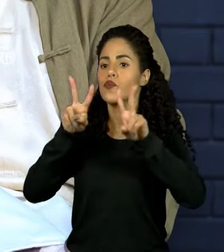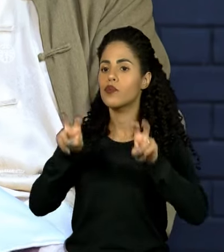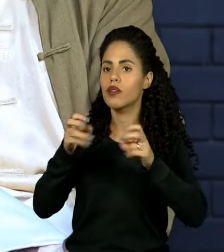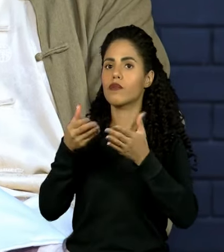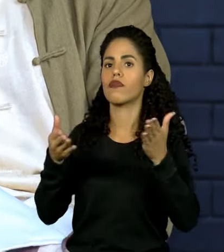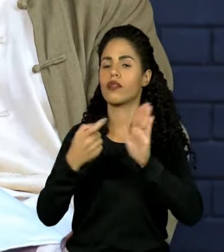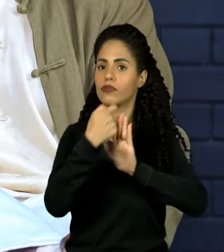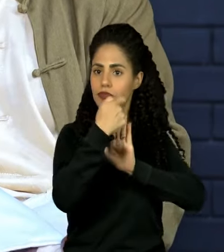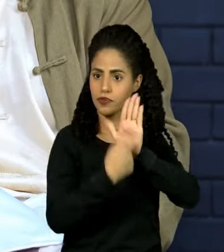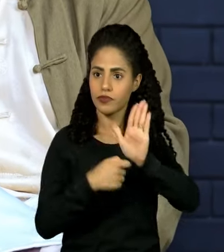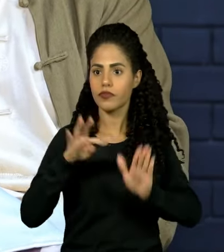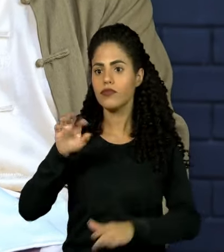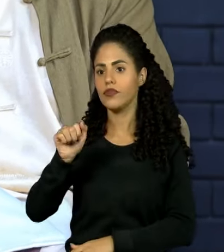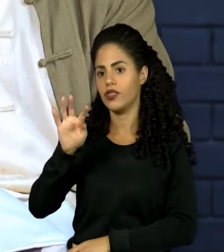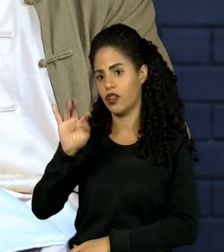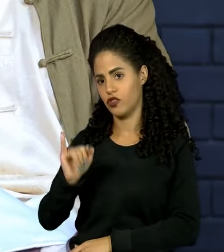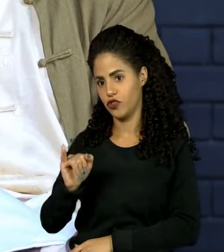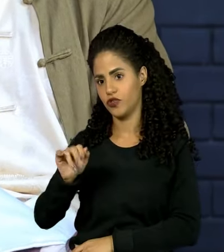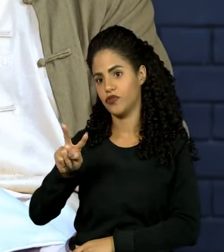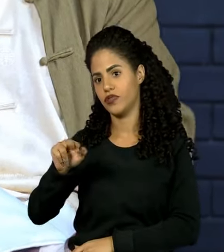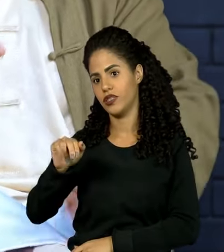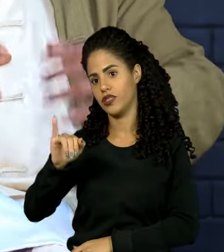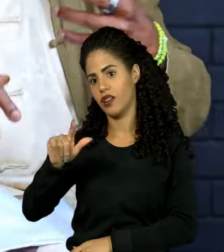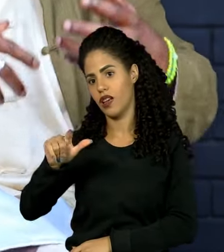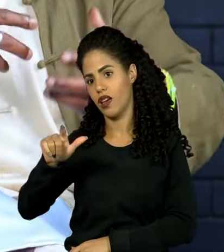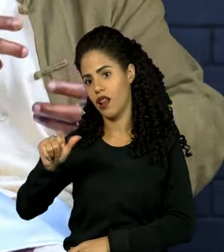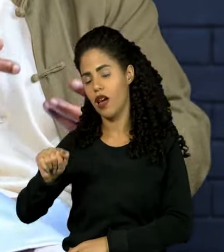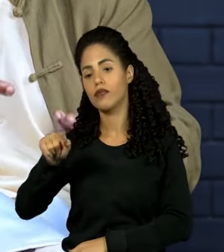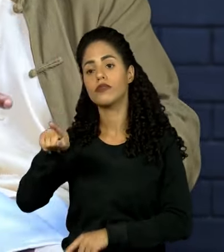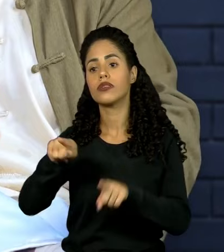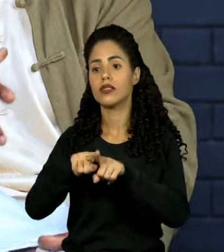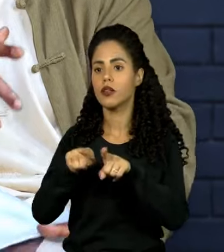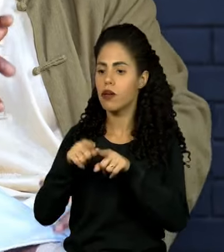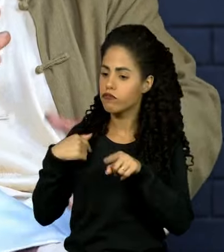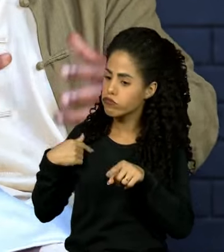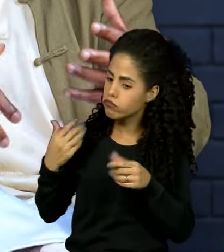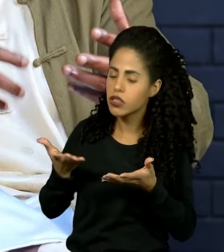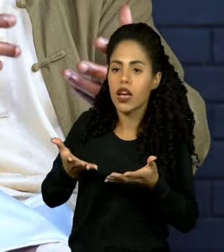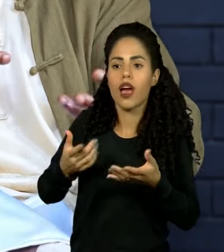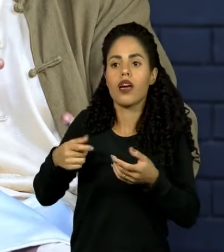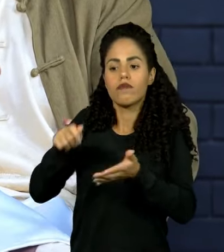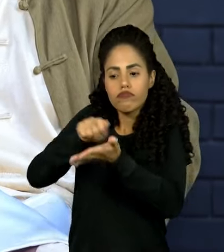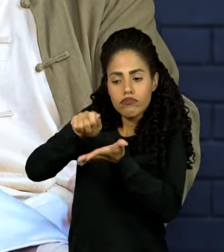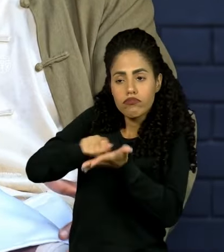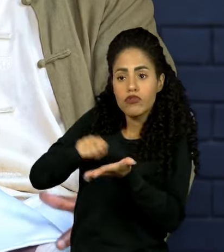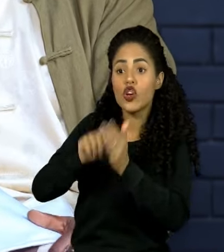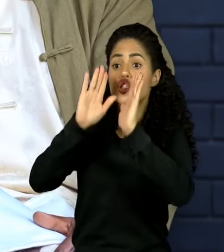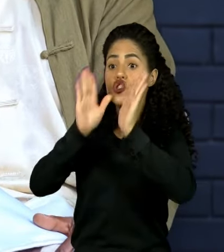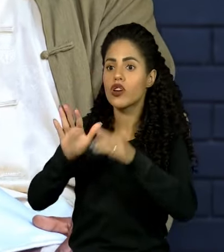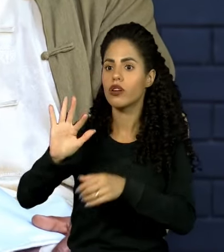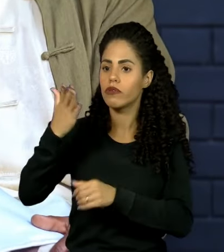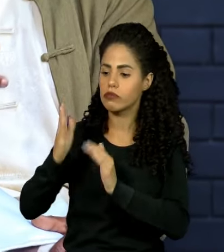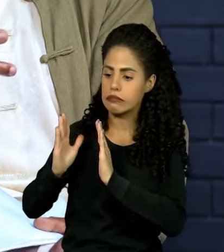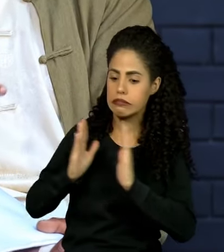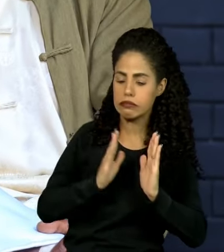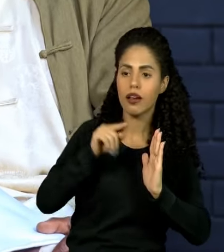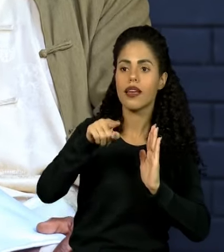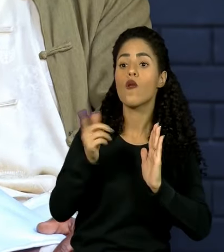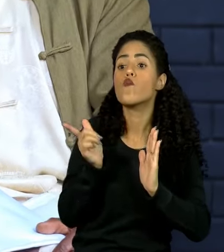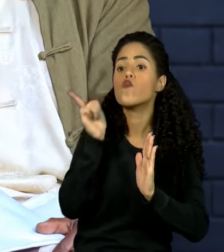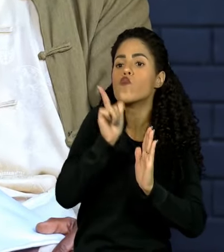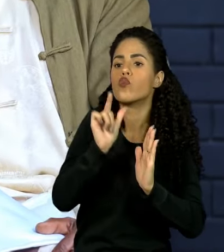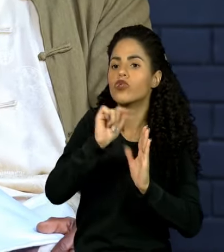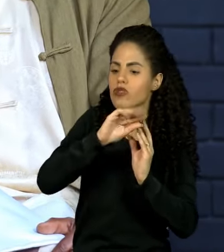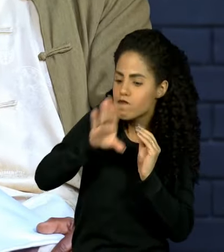texto da ta Vilela eh que entrou no meio do processo o processo ele já tava acontecendo e ela